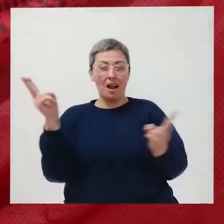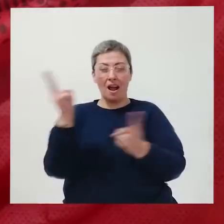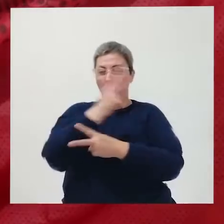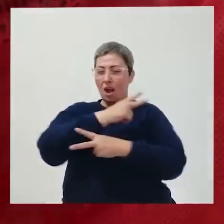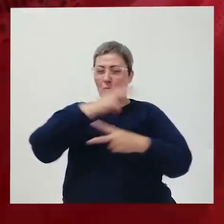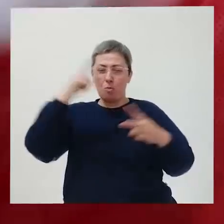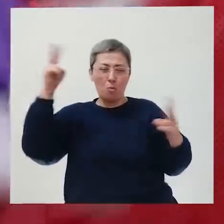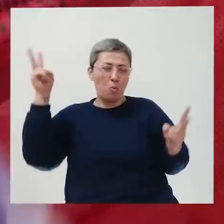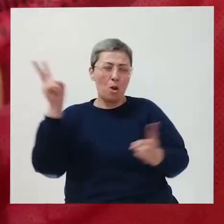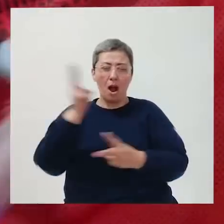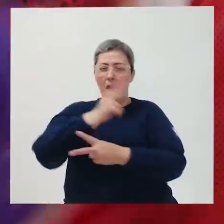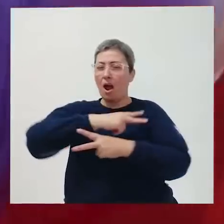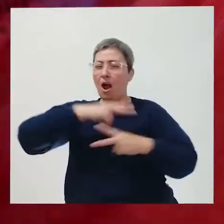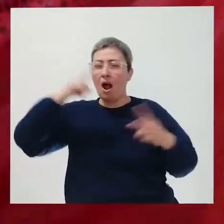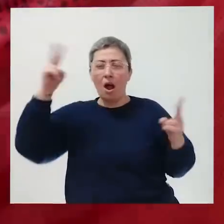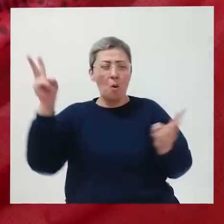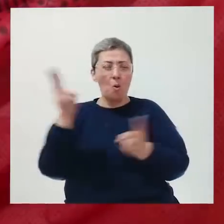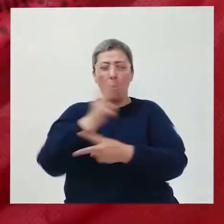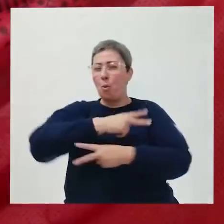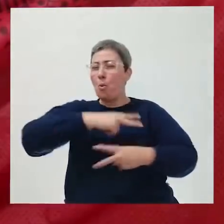força.